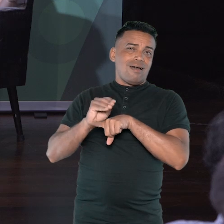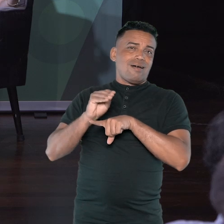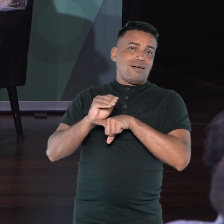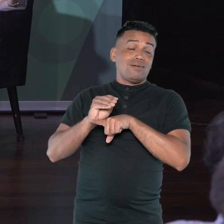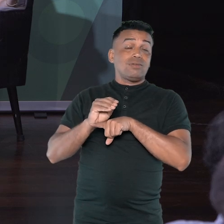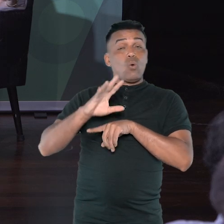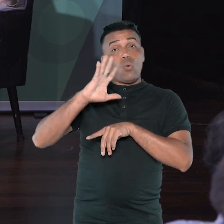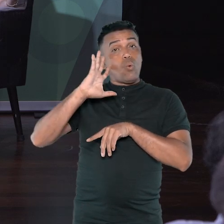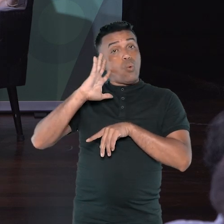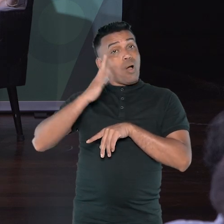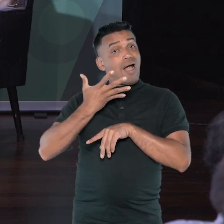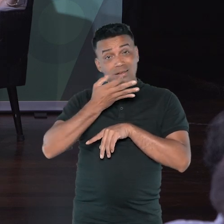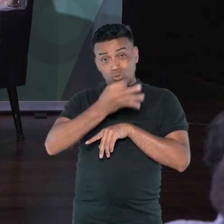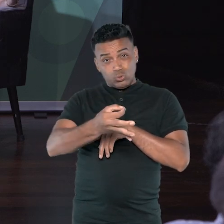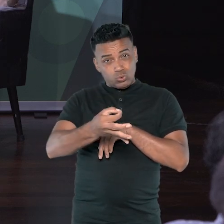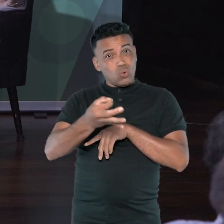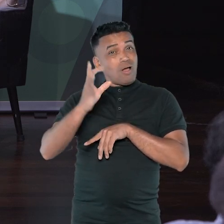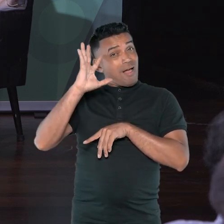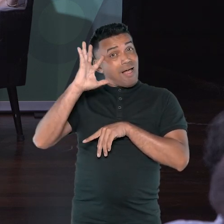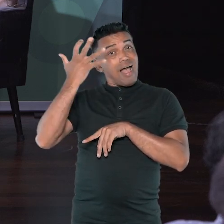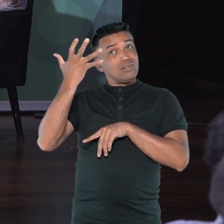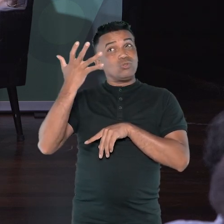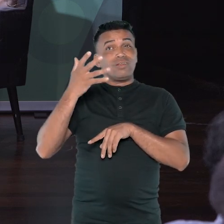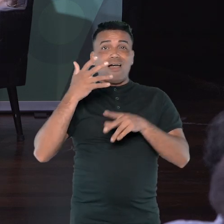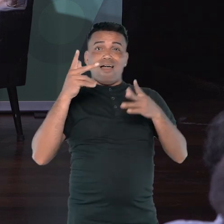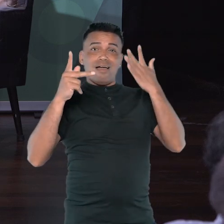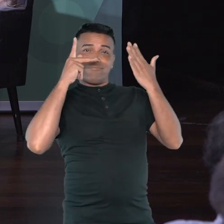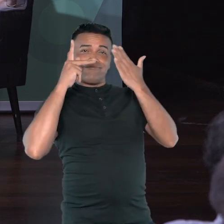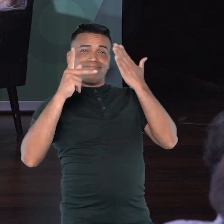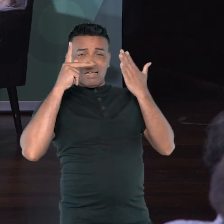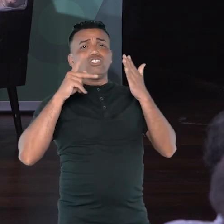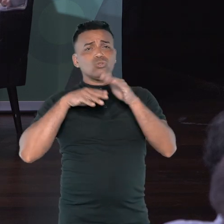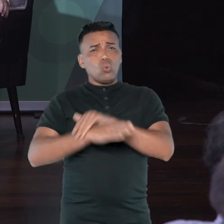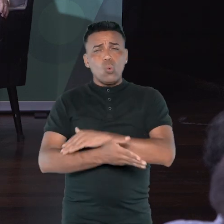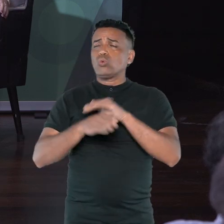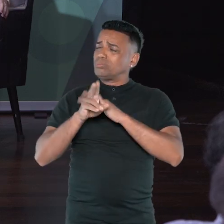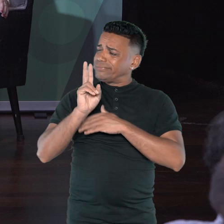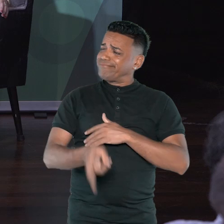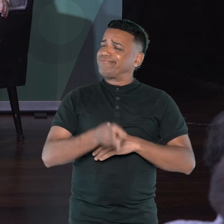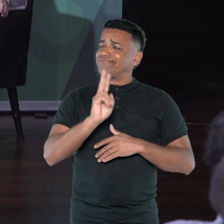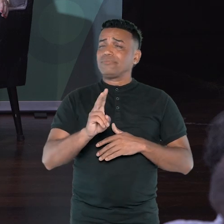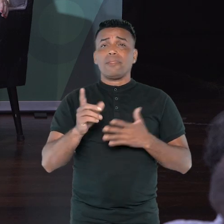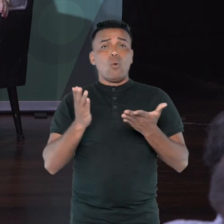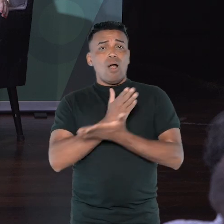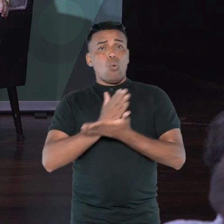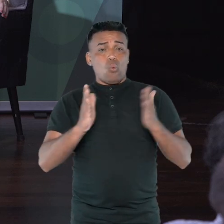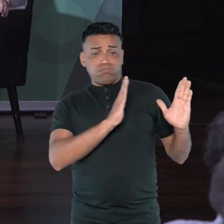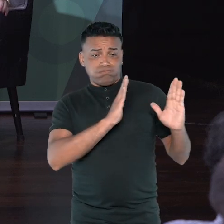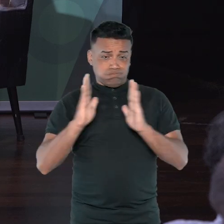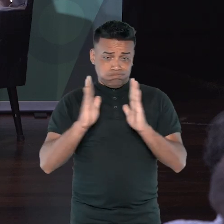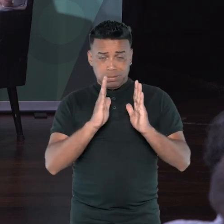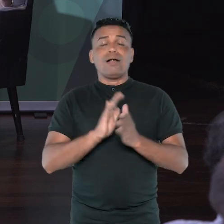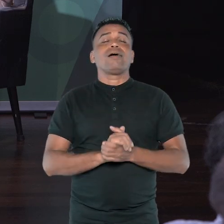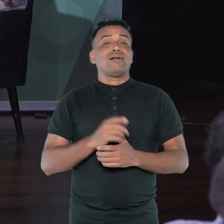que na clínica, né, a gente lida com isso o tempo inteiro, porque a gente também, em algum ponto,